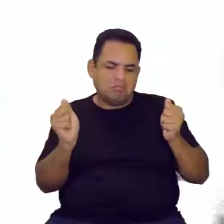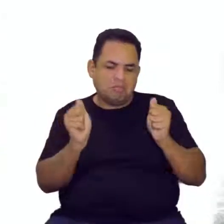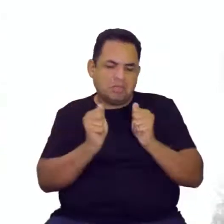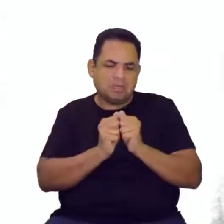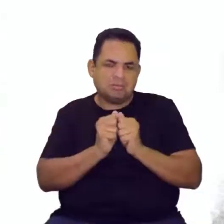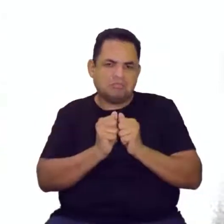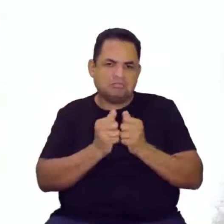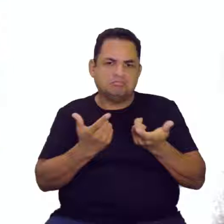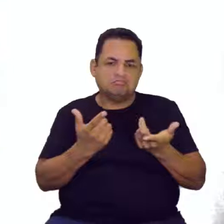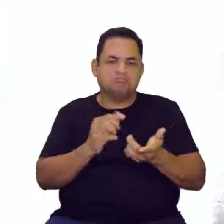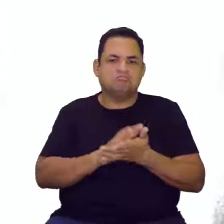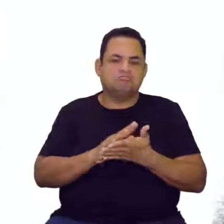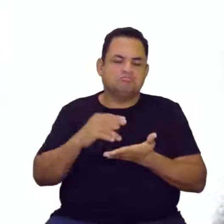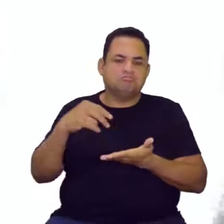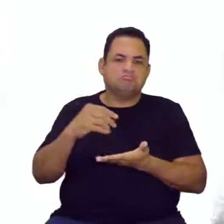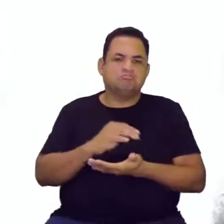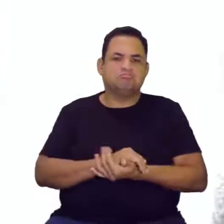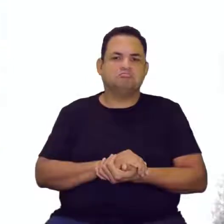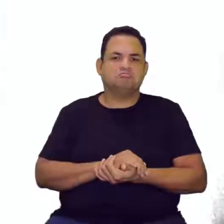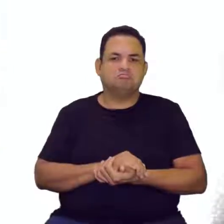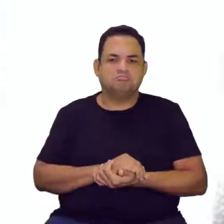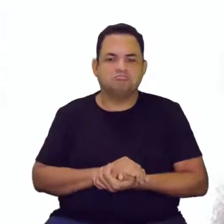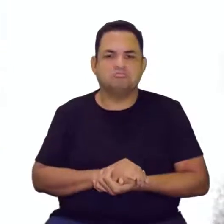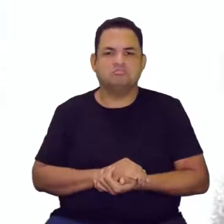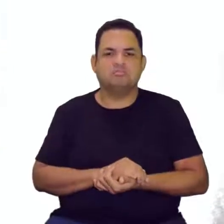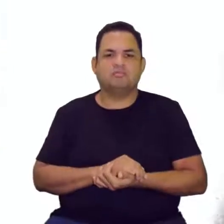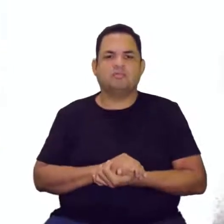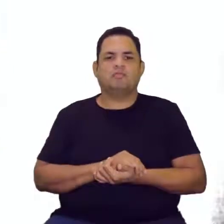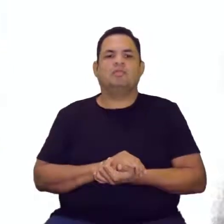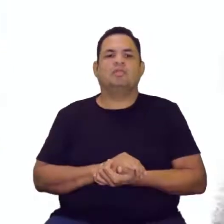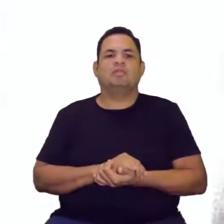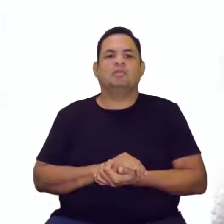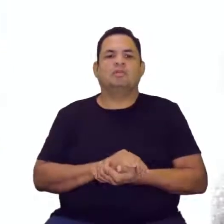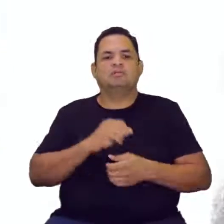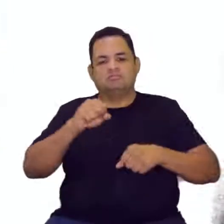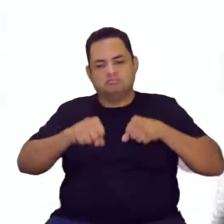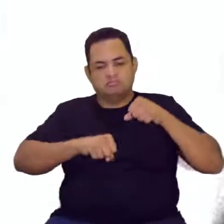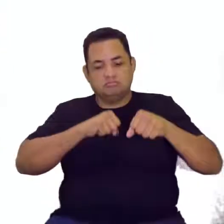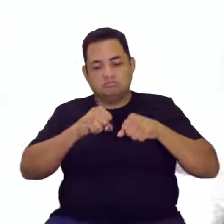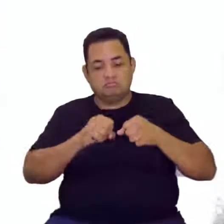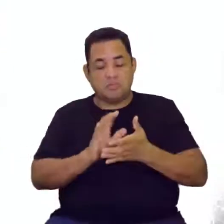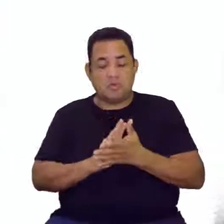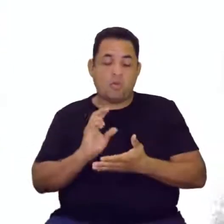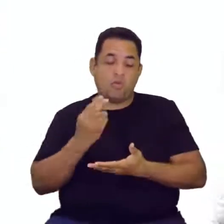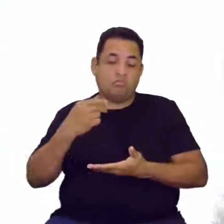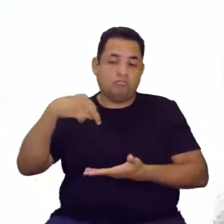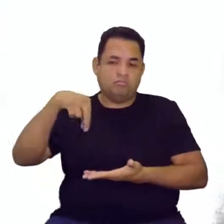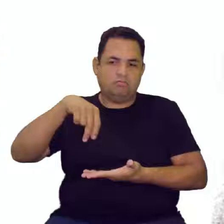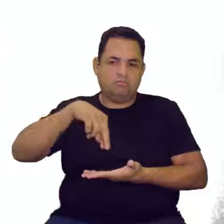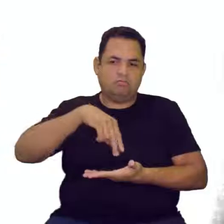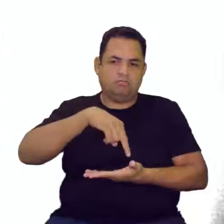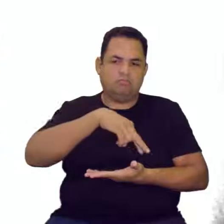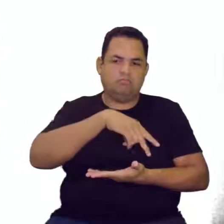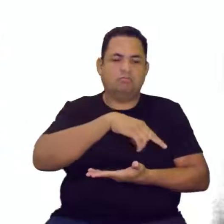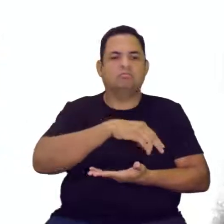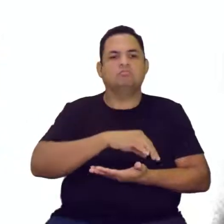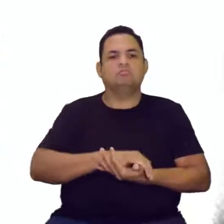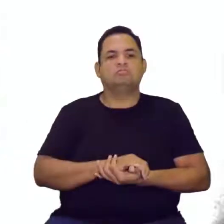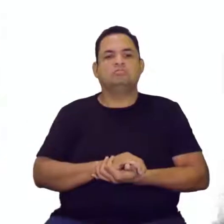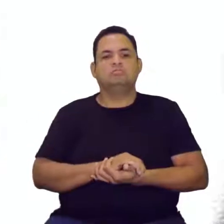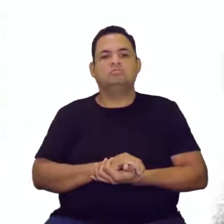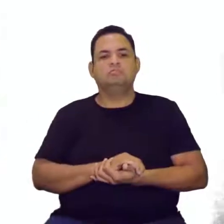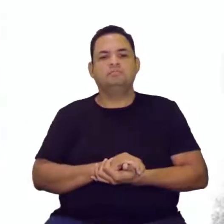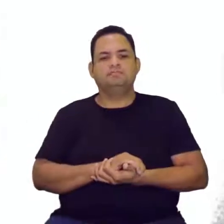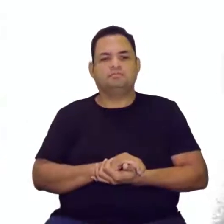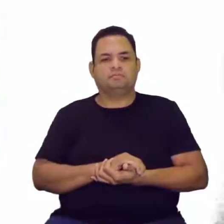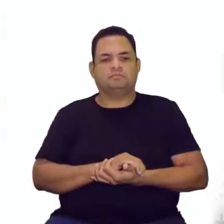fazer de uma maneira que não gere resíduos, que seria ir de bicicleta ou ainda a pé. Mas, se não